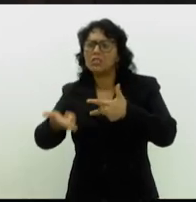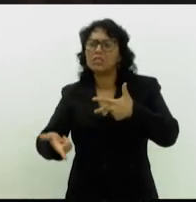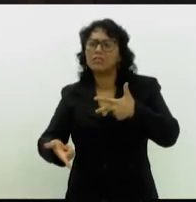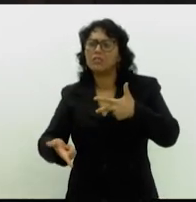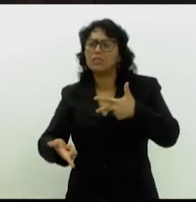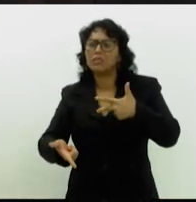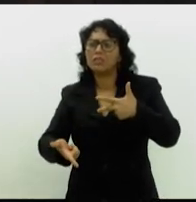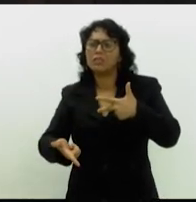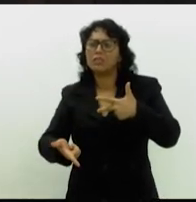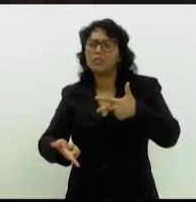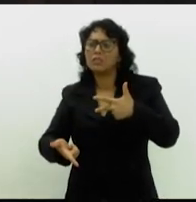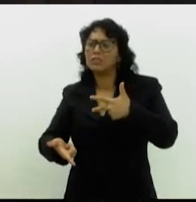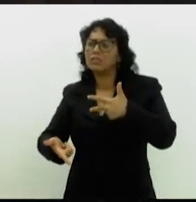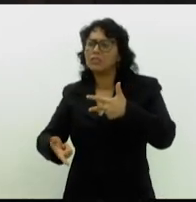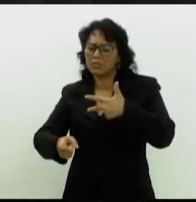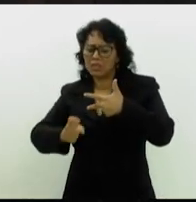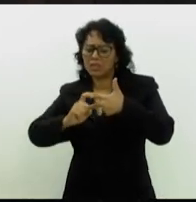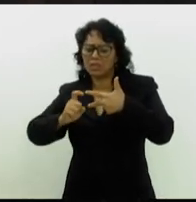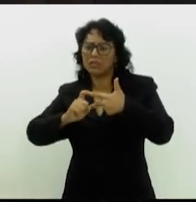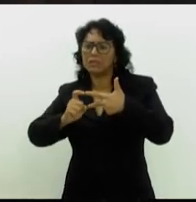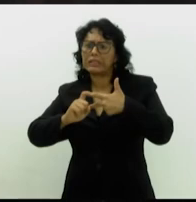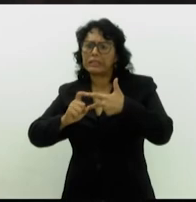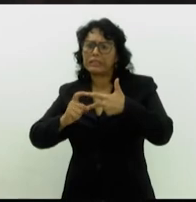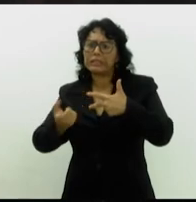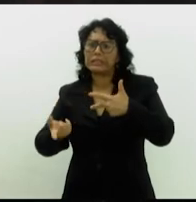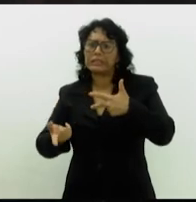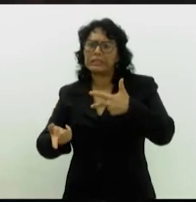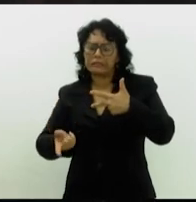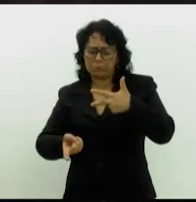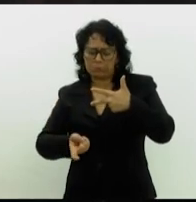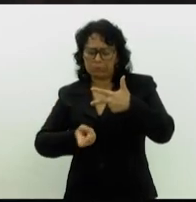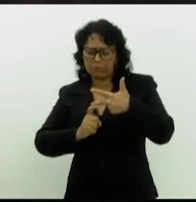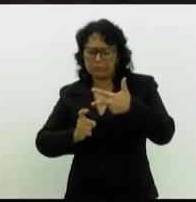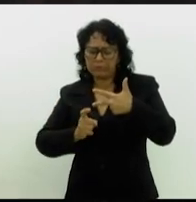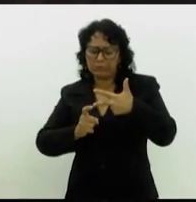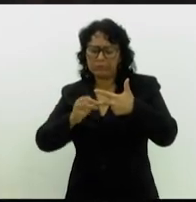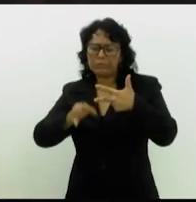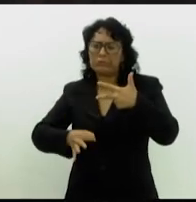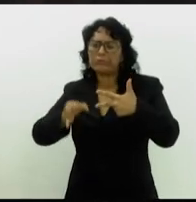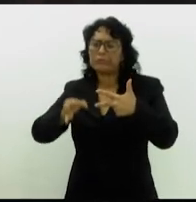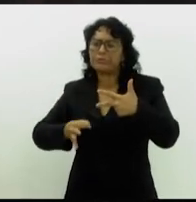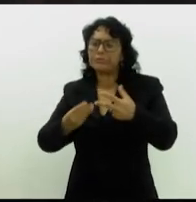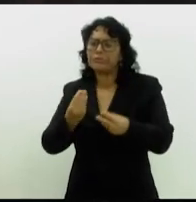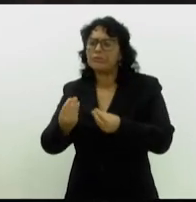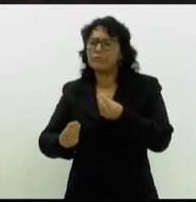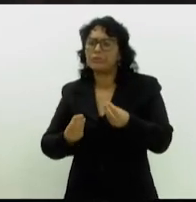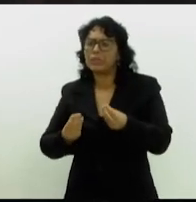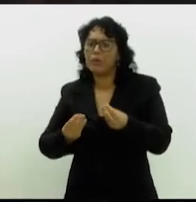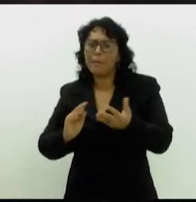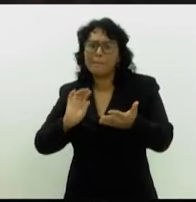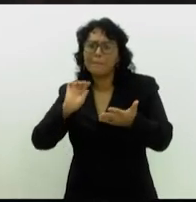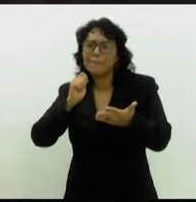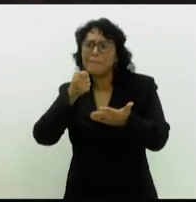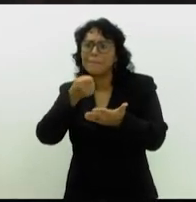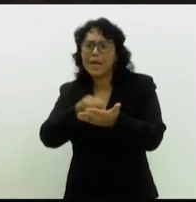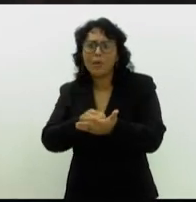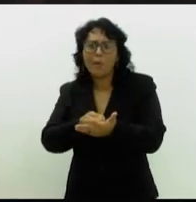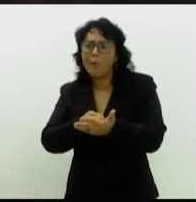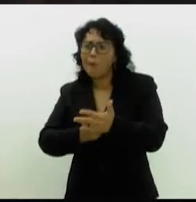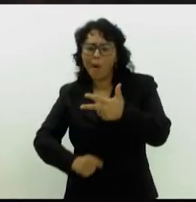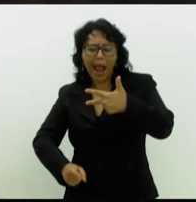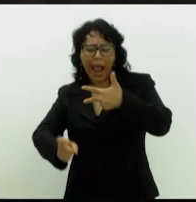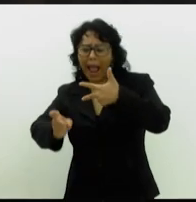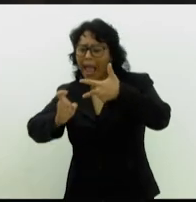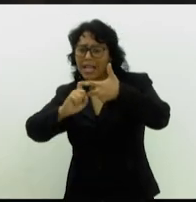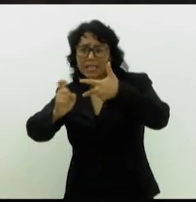pago e Pagaram a segunda parcela e o Poder Executivo não pagou este ano em